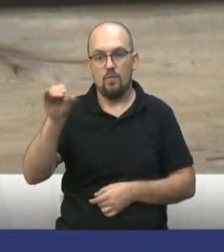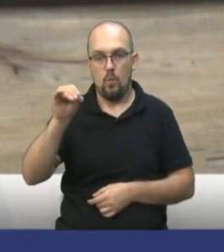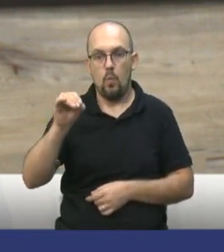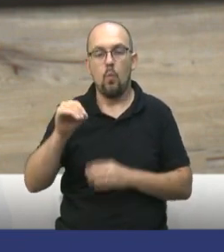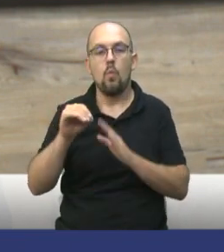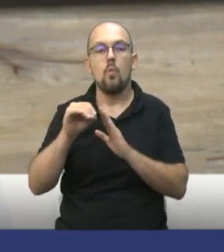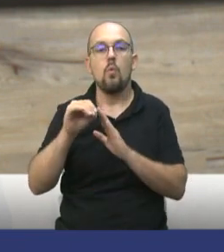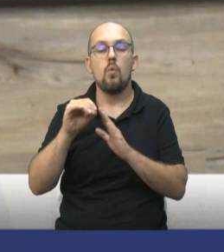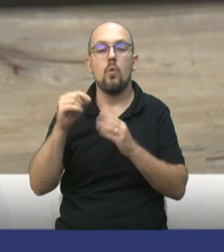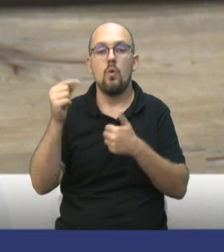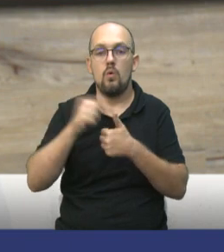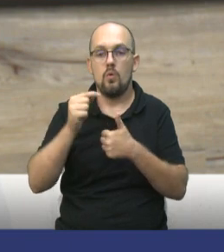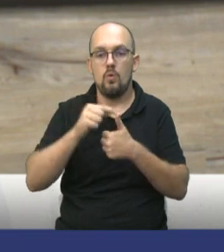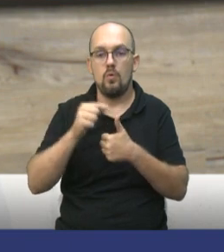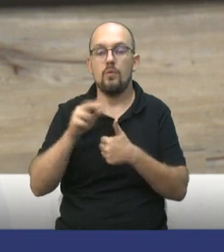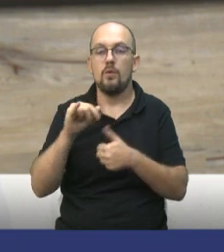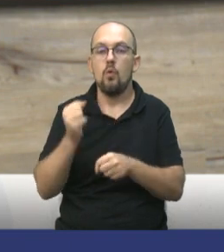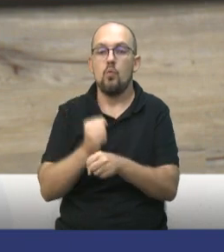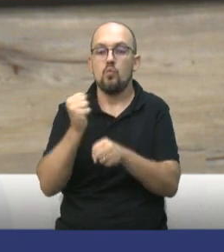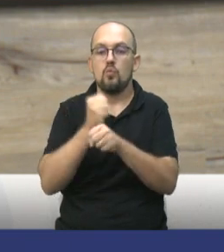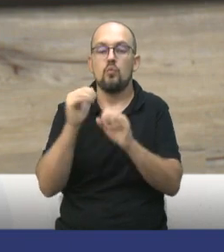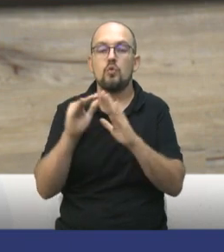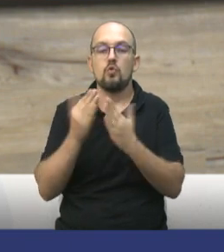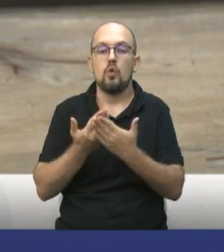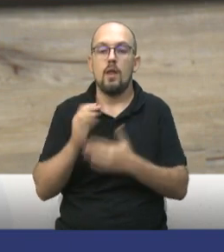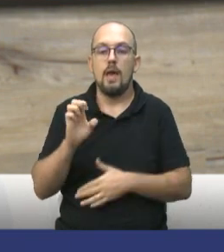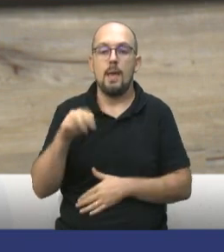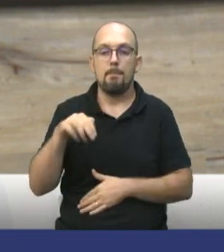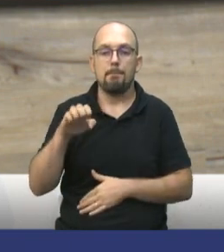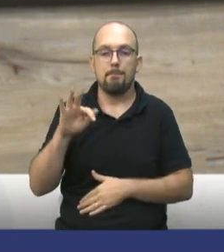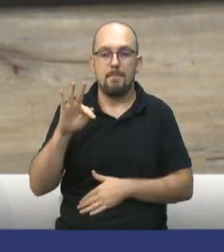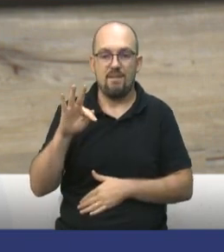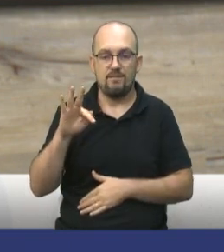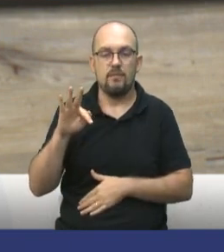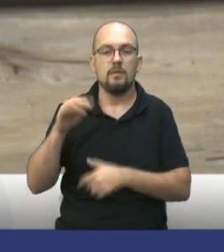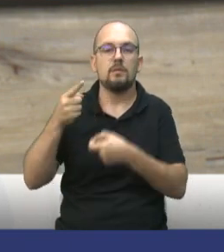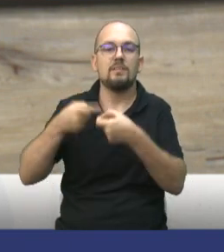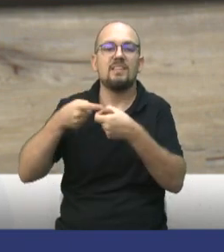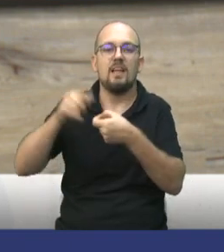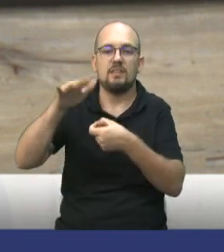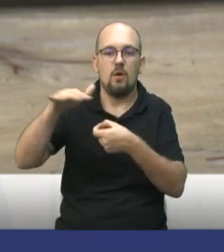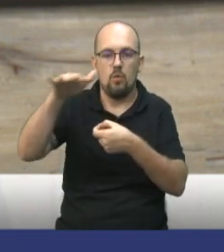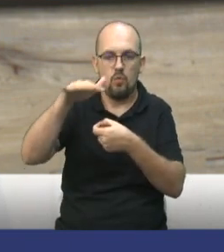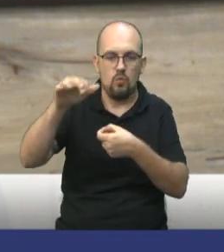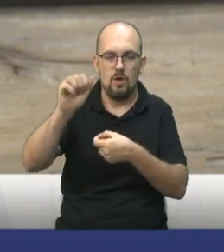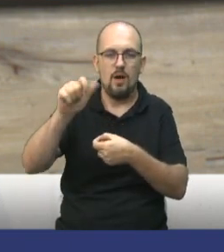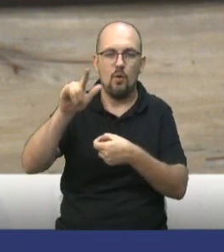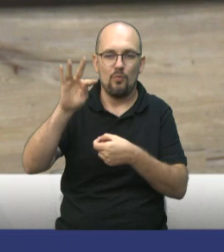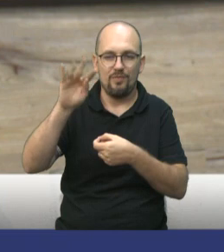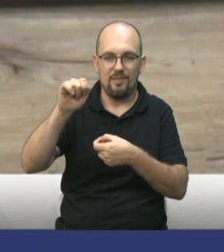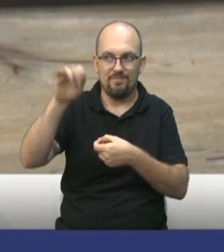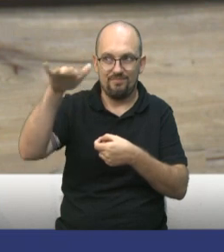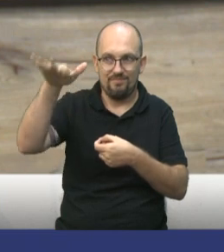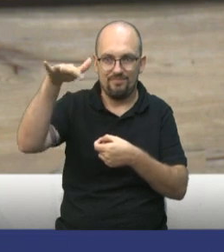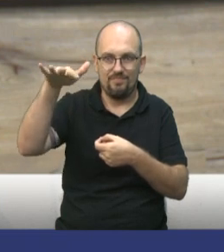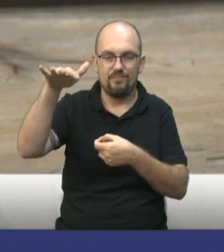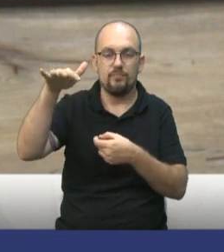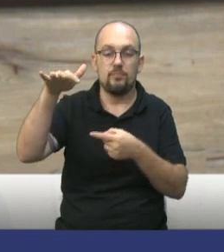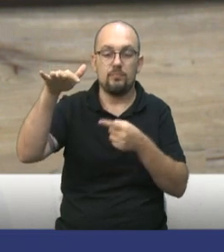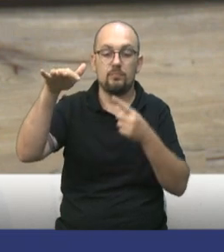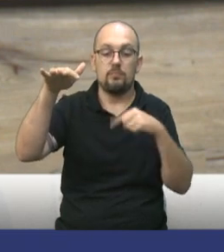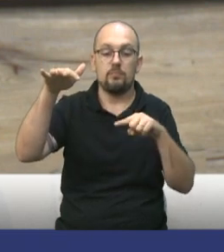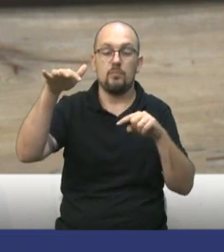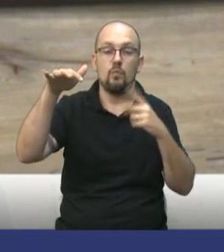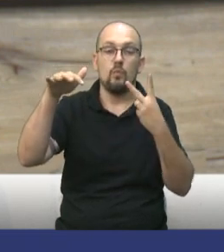de uma construção de uma EMF no Cidade Alta. A continuidade, então, daquilo que está previsto para 2023,